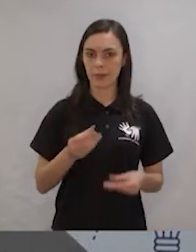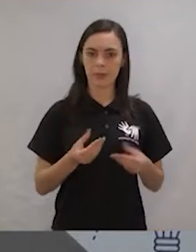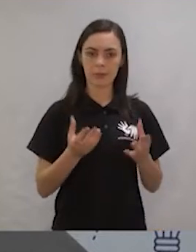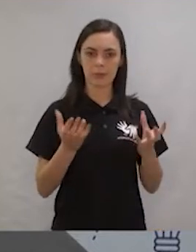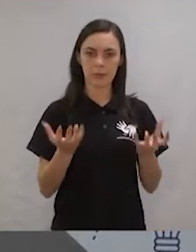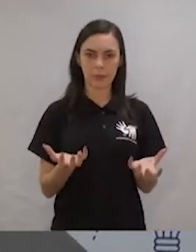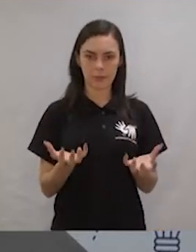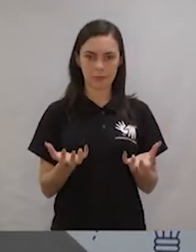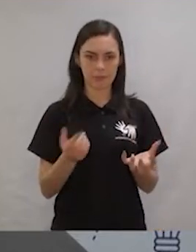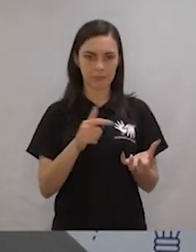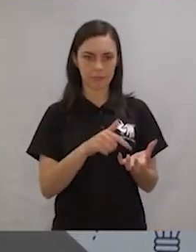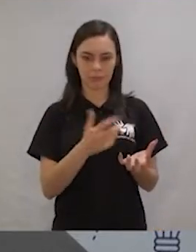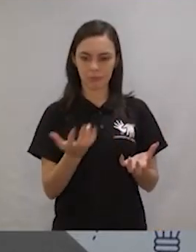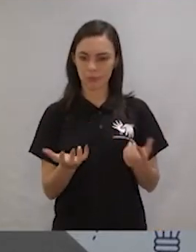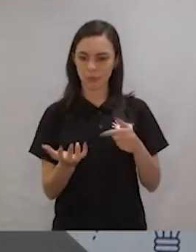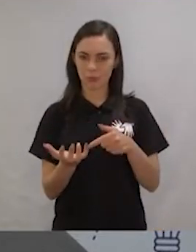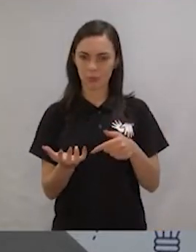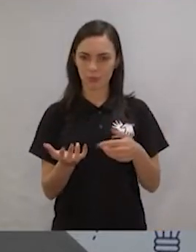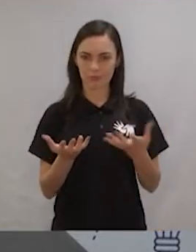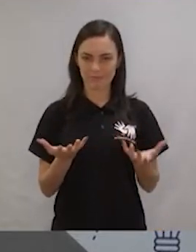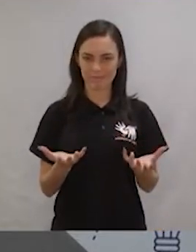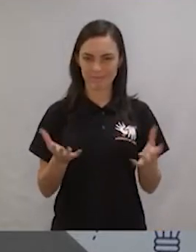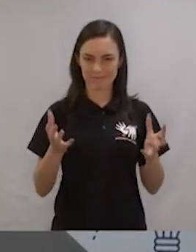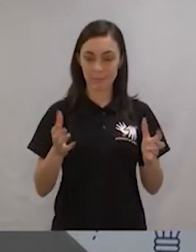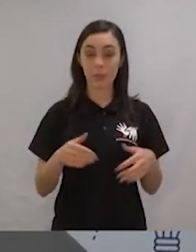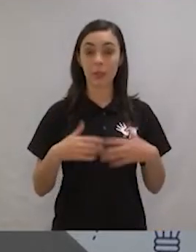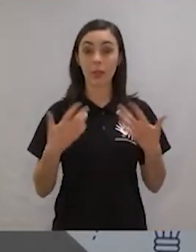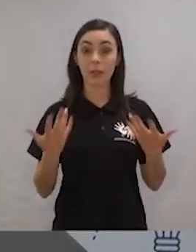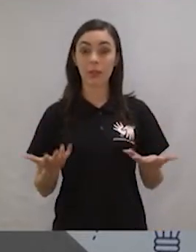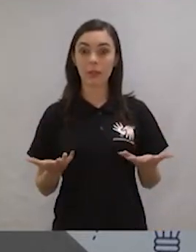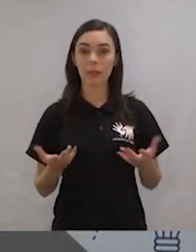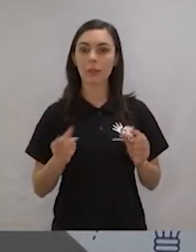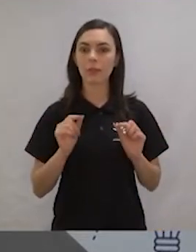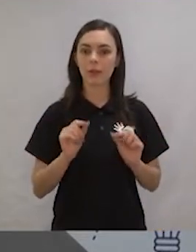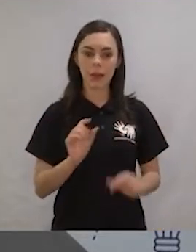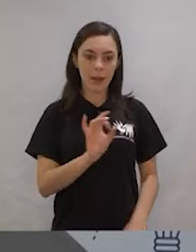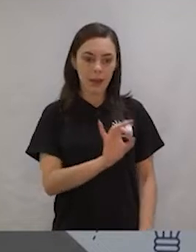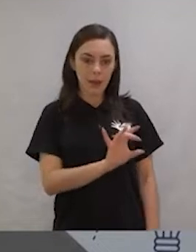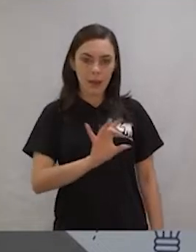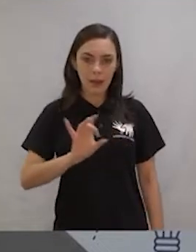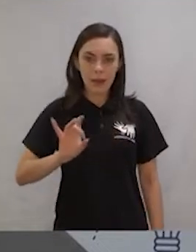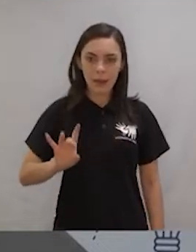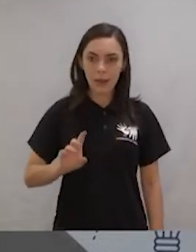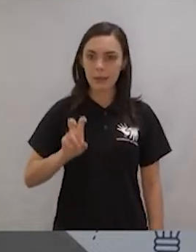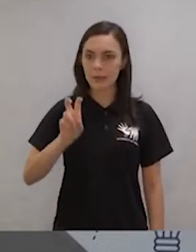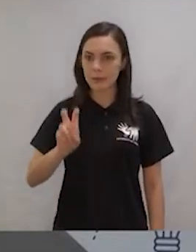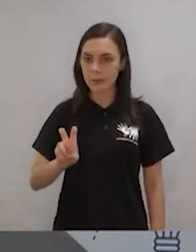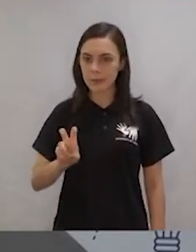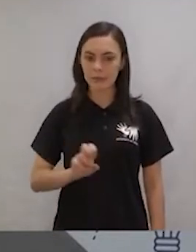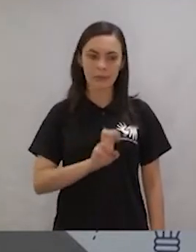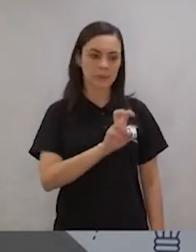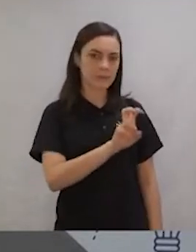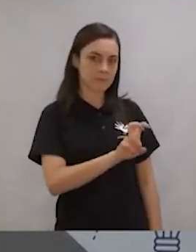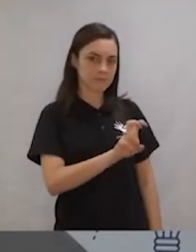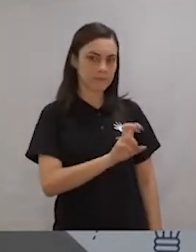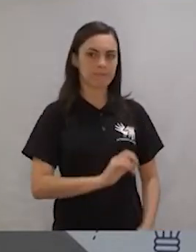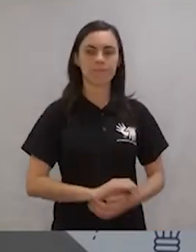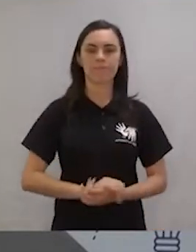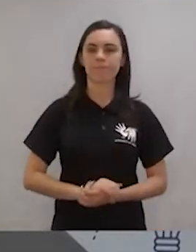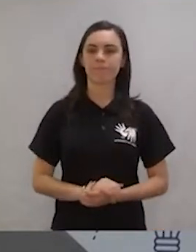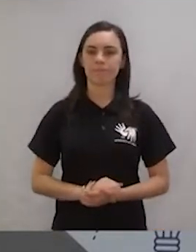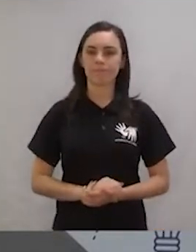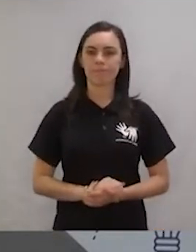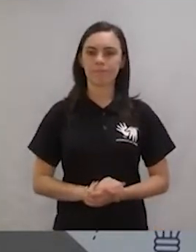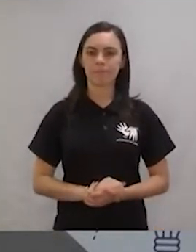grampos em dois objetos, em dois potinhos. Então, ficou em cada um 5